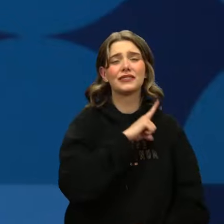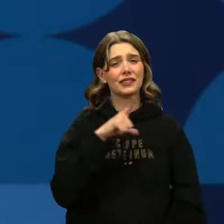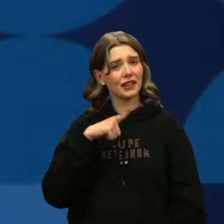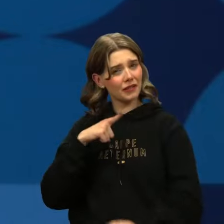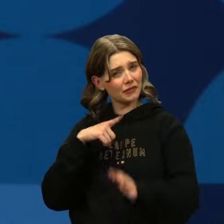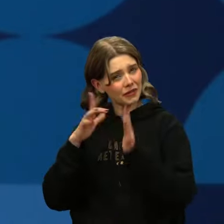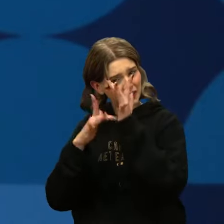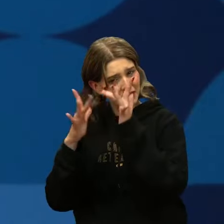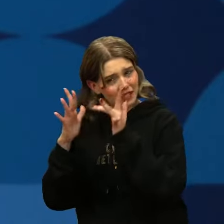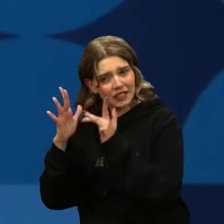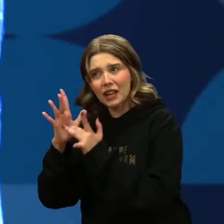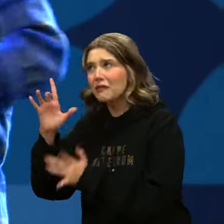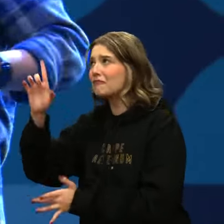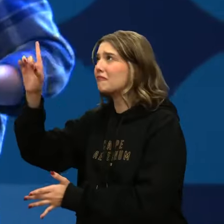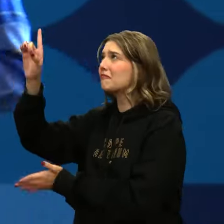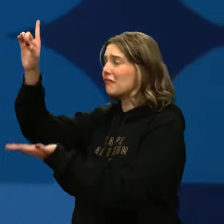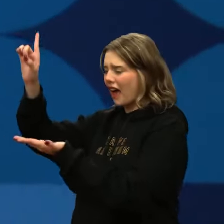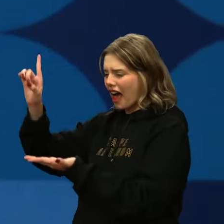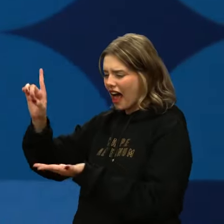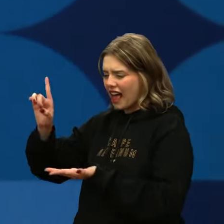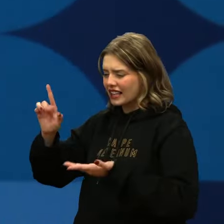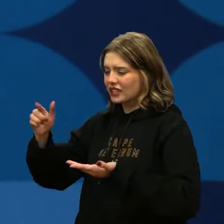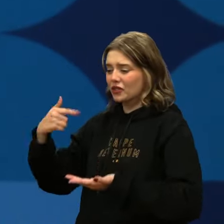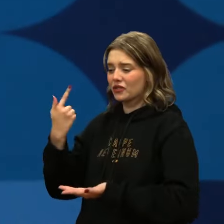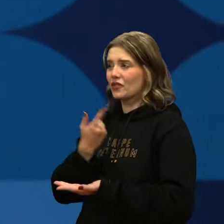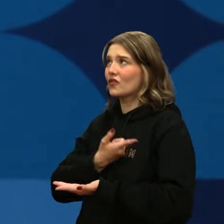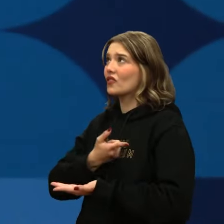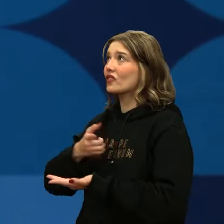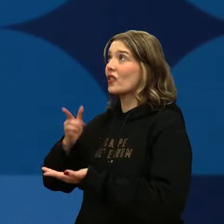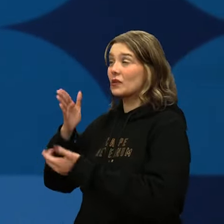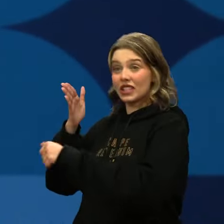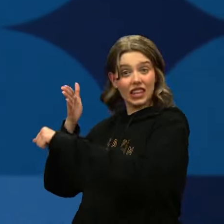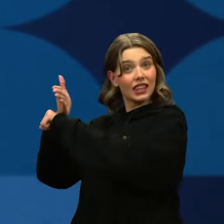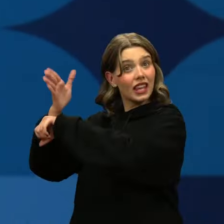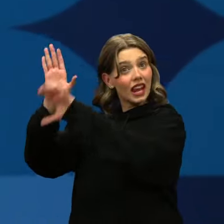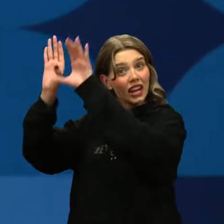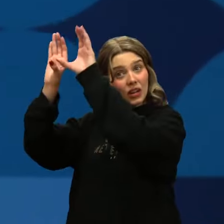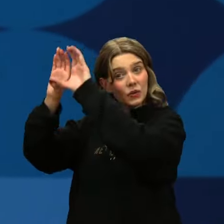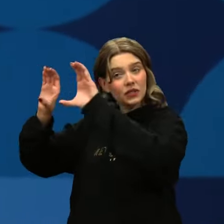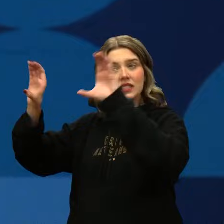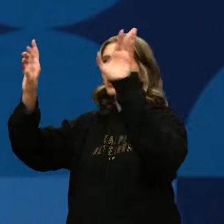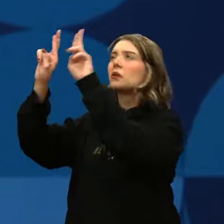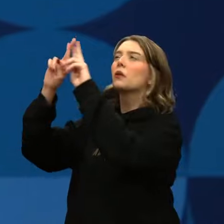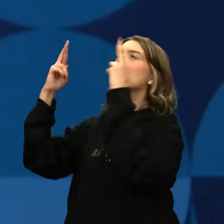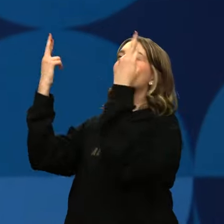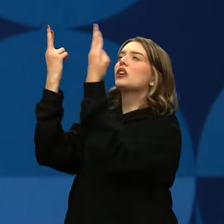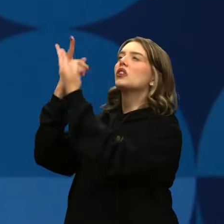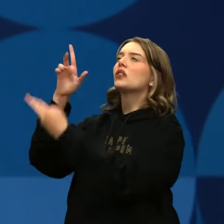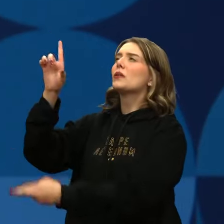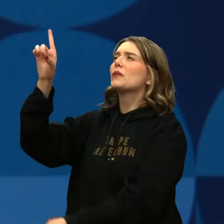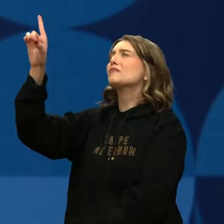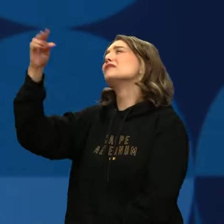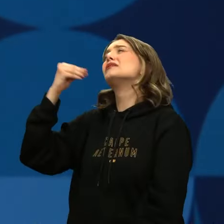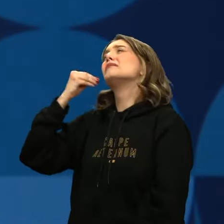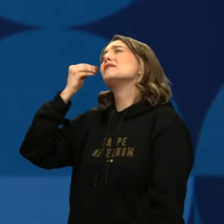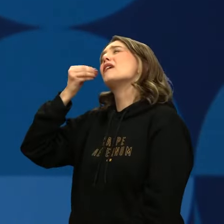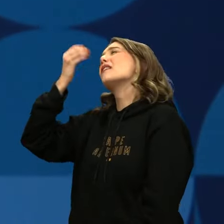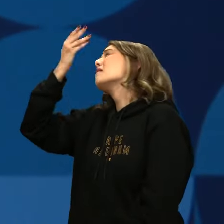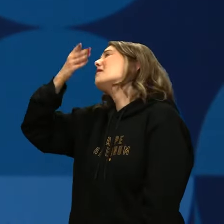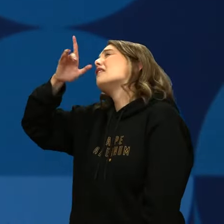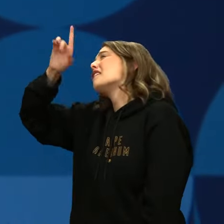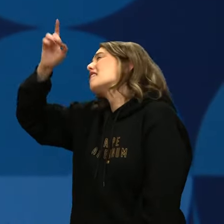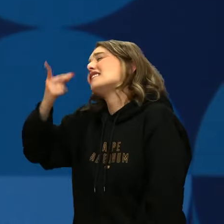que um dia Ele vai nos receber no seu reino, que um dia nós vamos poder eternamente desfrutar da sua presença. Então, se você